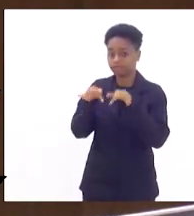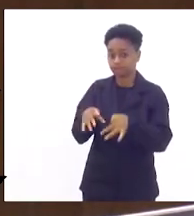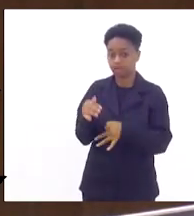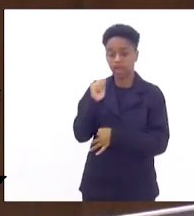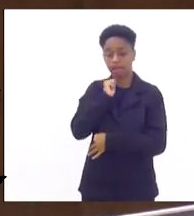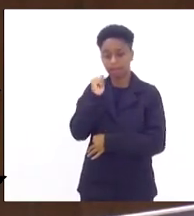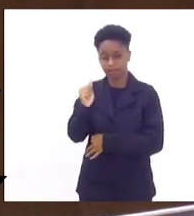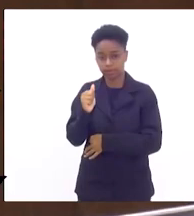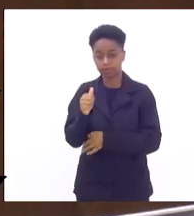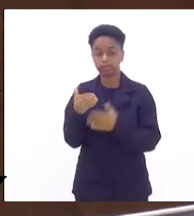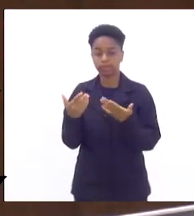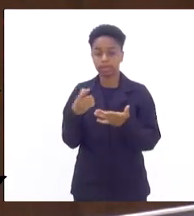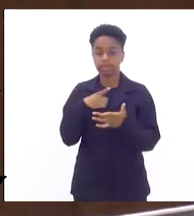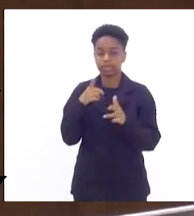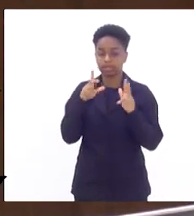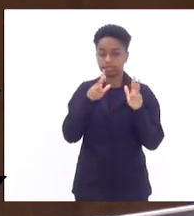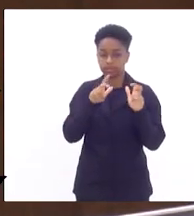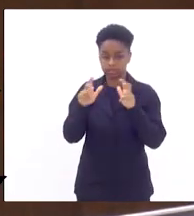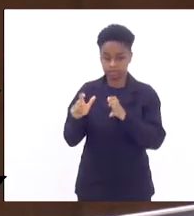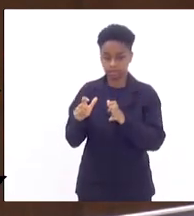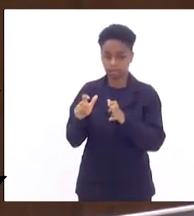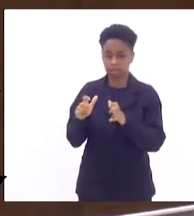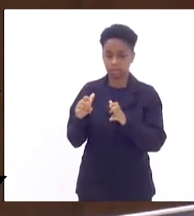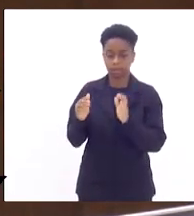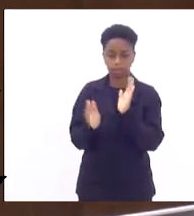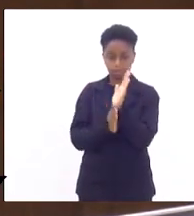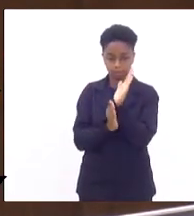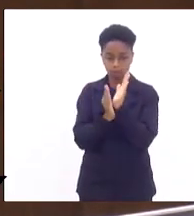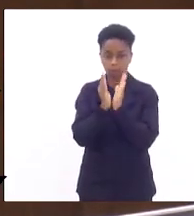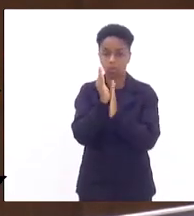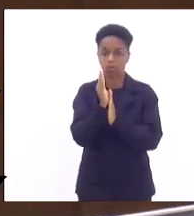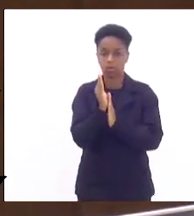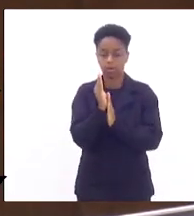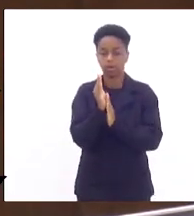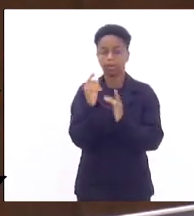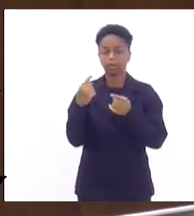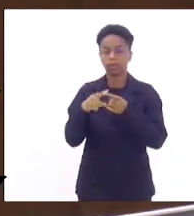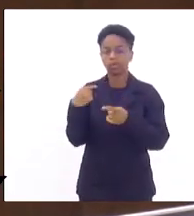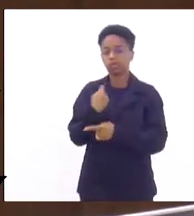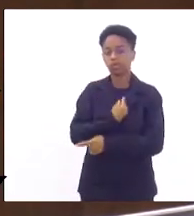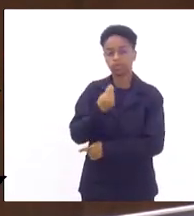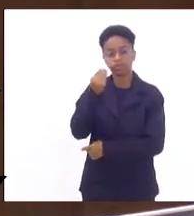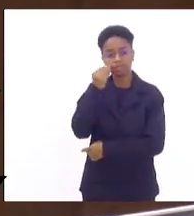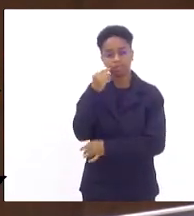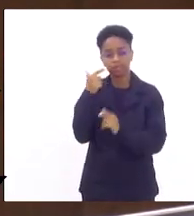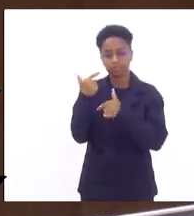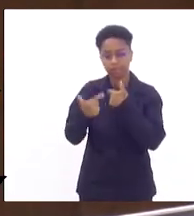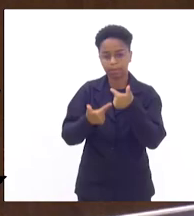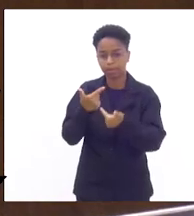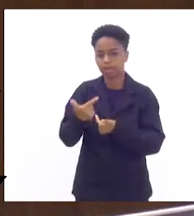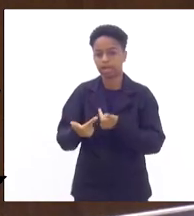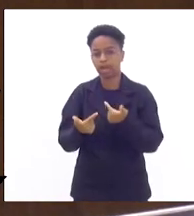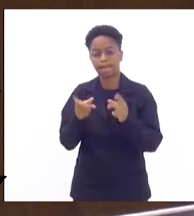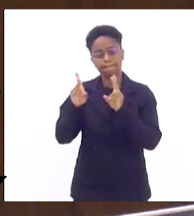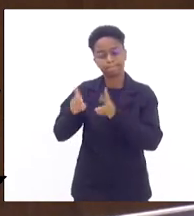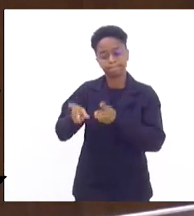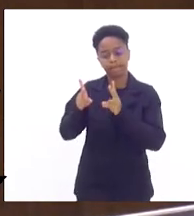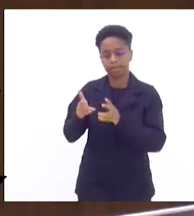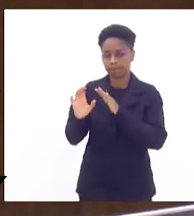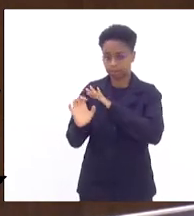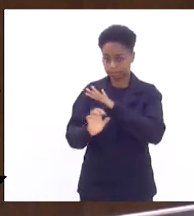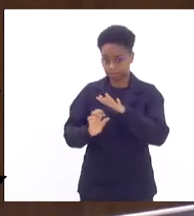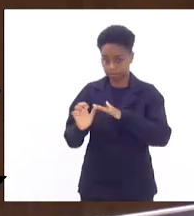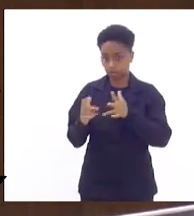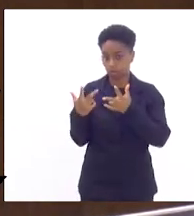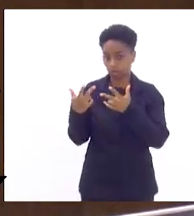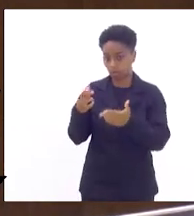lá burocrática, em termos de cadastramento da construtora, porque nós estamos buscando trabalhar com a mesma construtora que a prefeitura